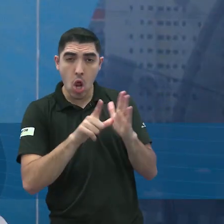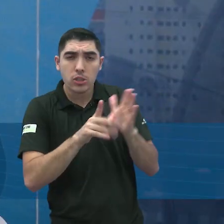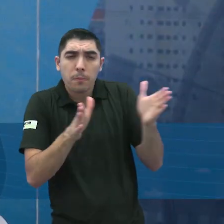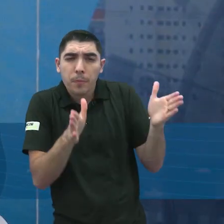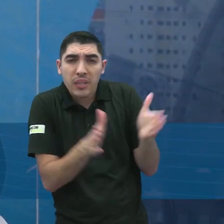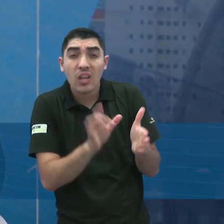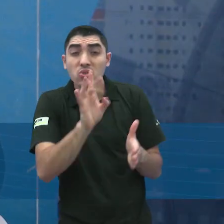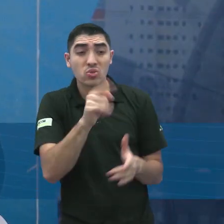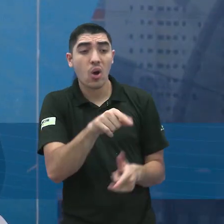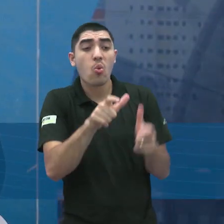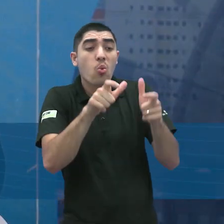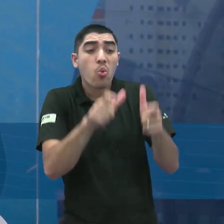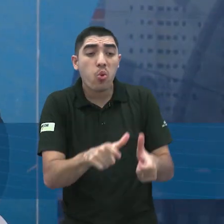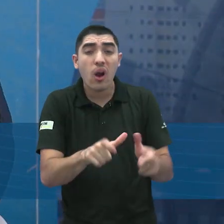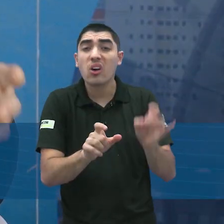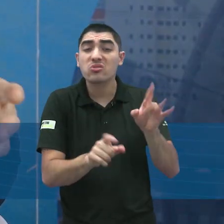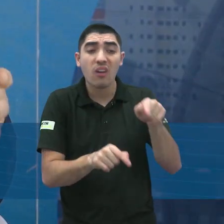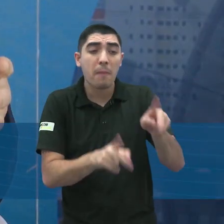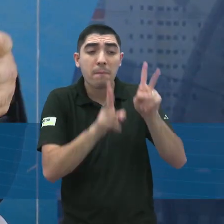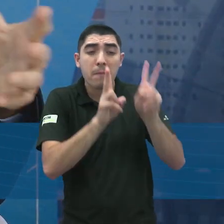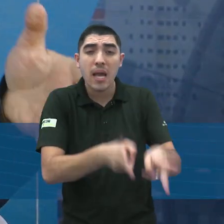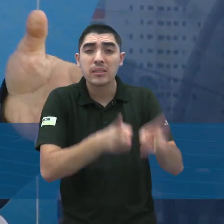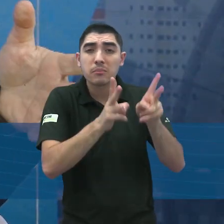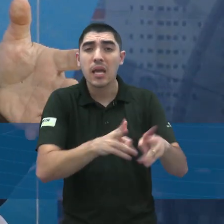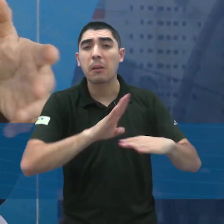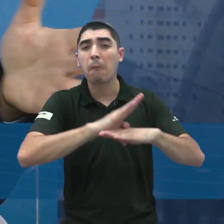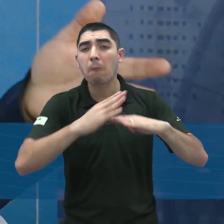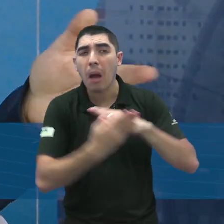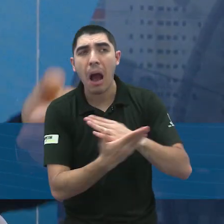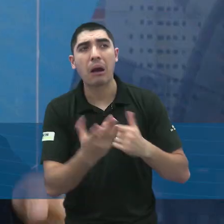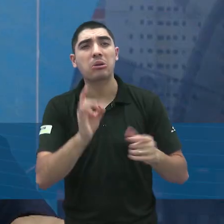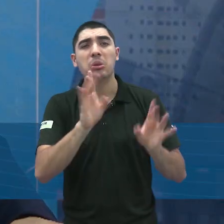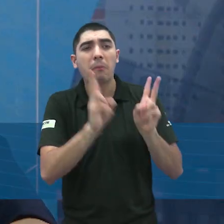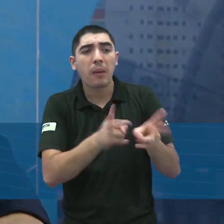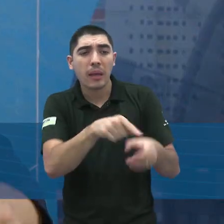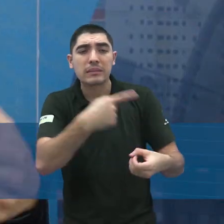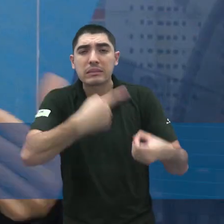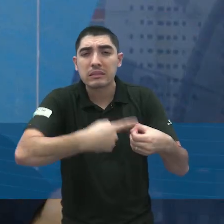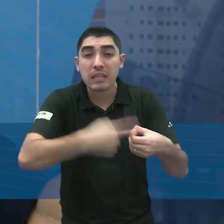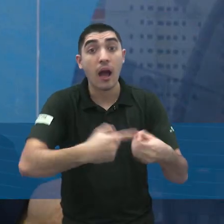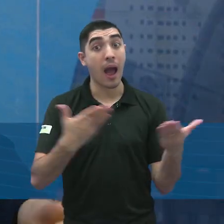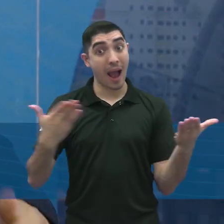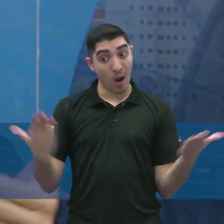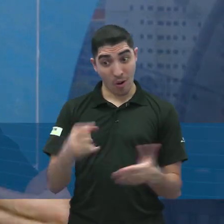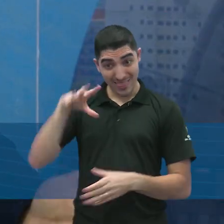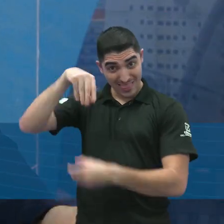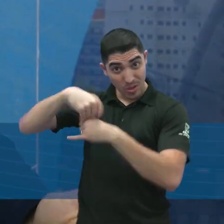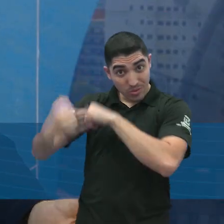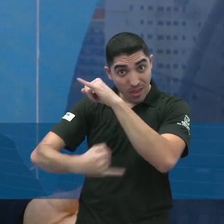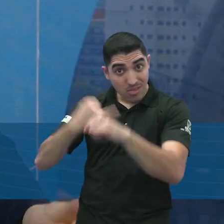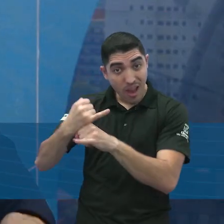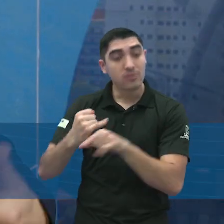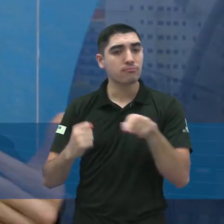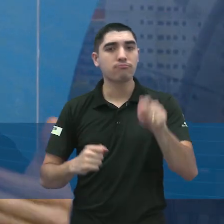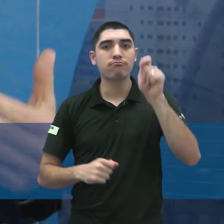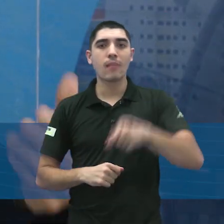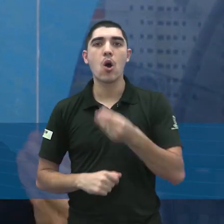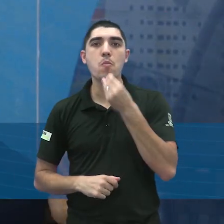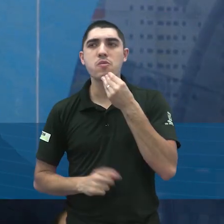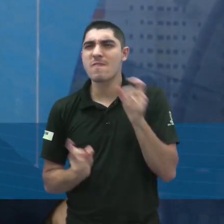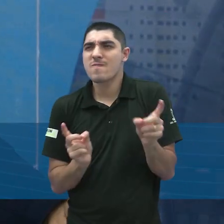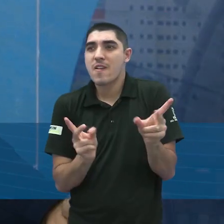local, ele estava restrito a talvez uma população, né, dentro da sua área geográfica. O comércio eletrônico permitiu com que